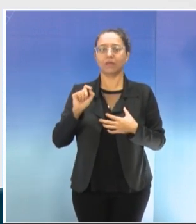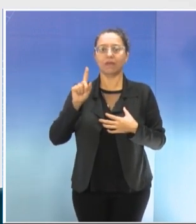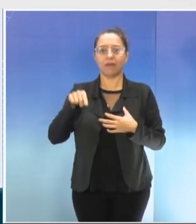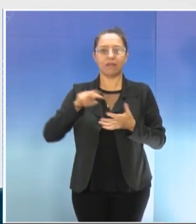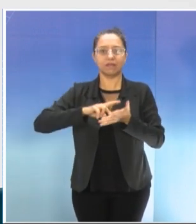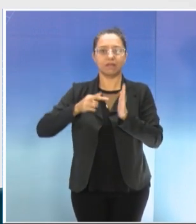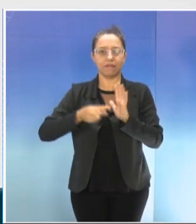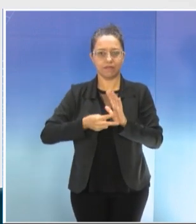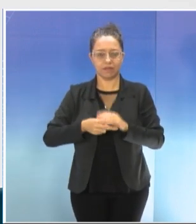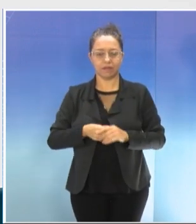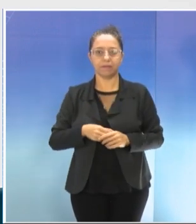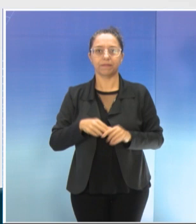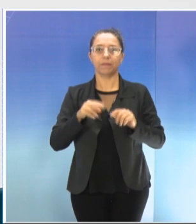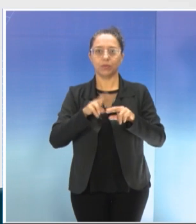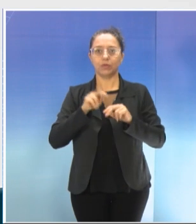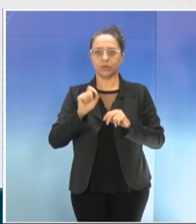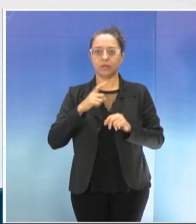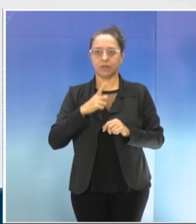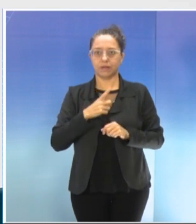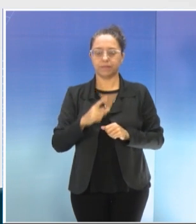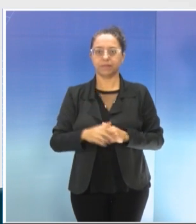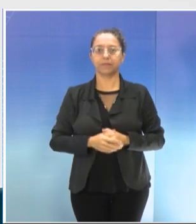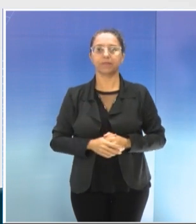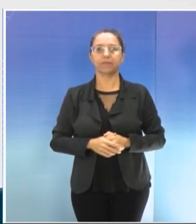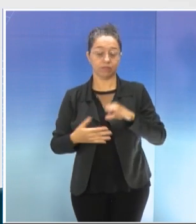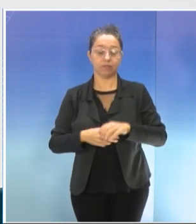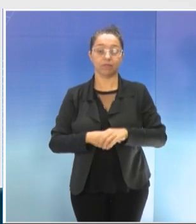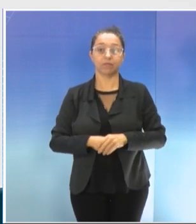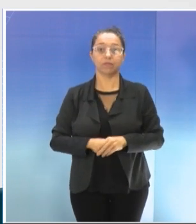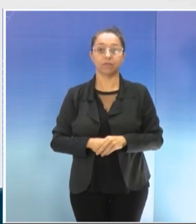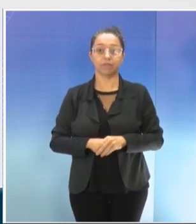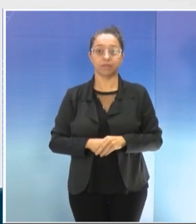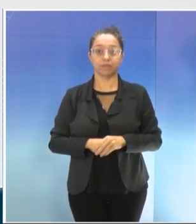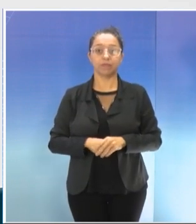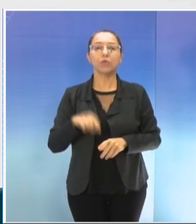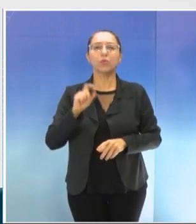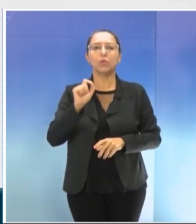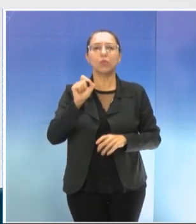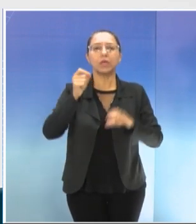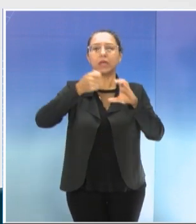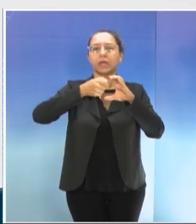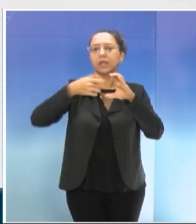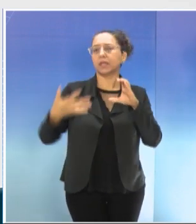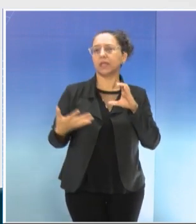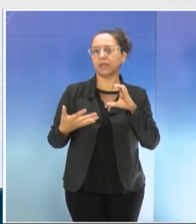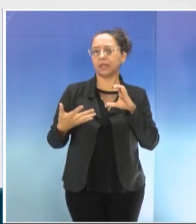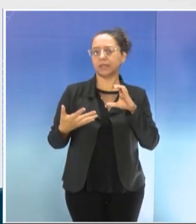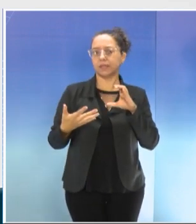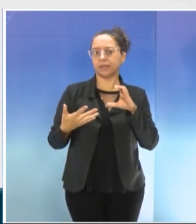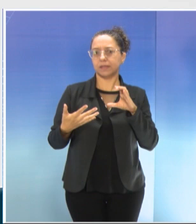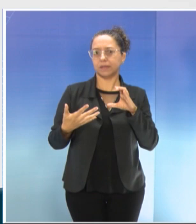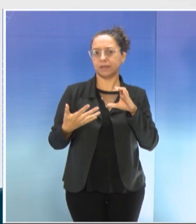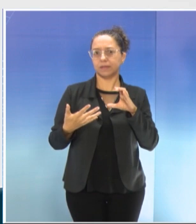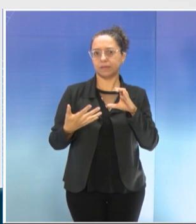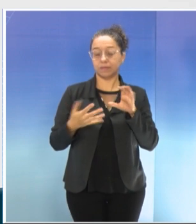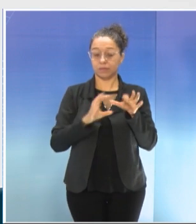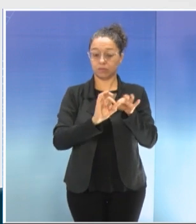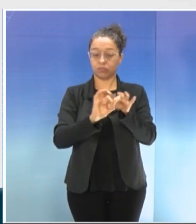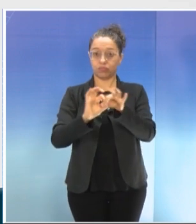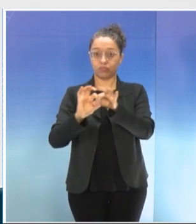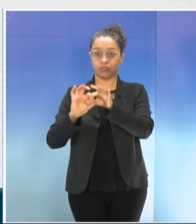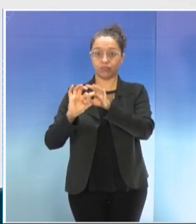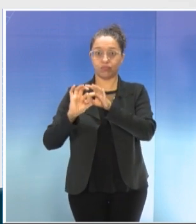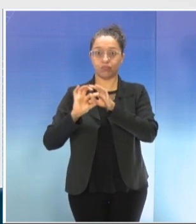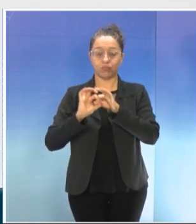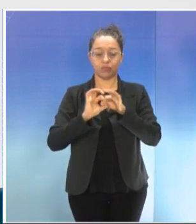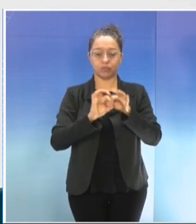os filósofos. Então vamos às alternativas. O que caracteriza então os filósofos? Reunir os